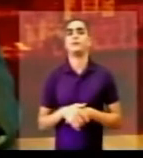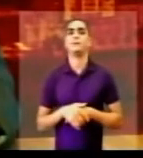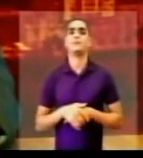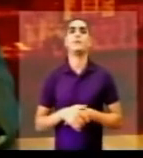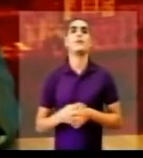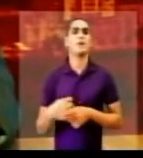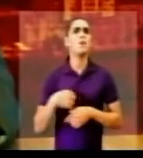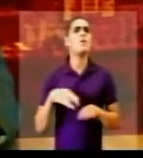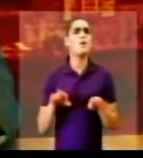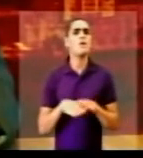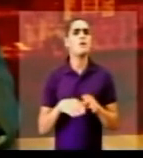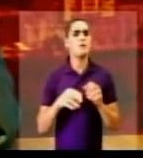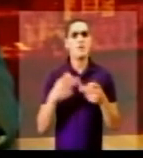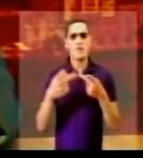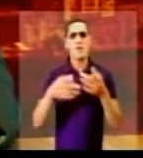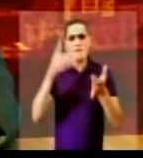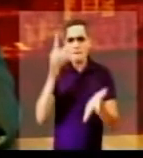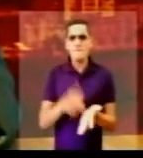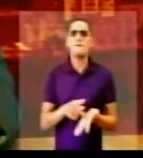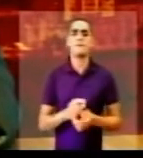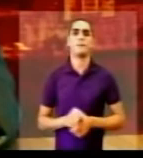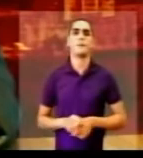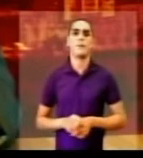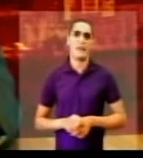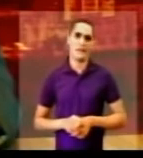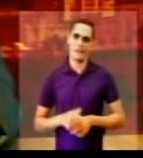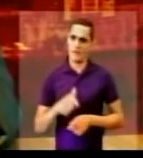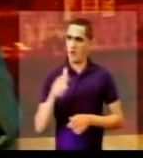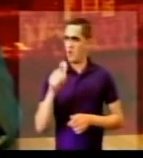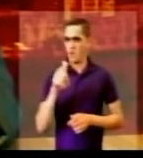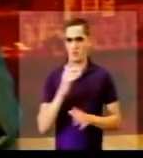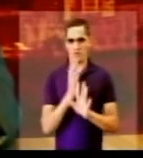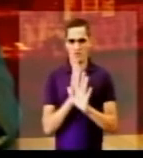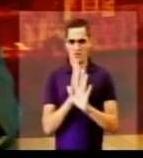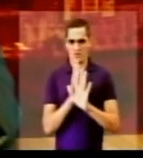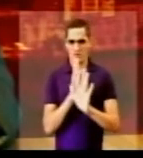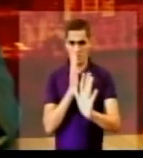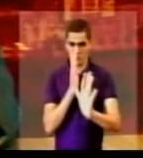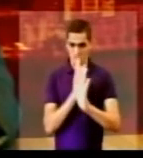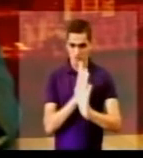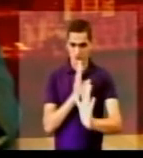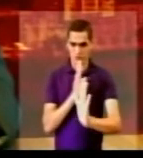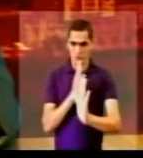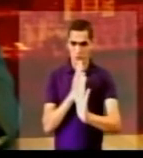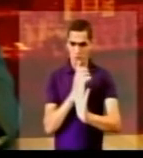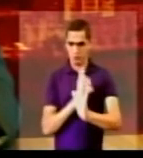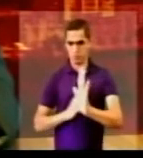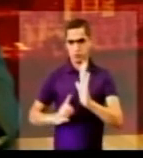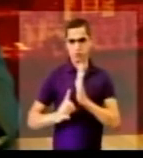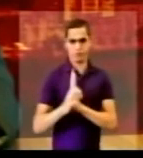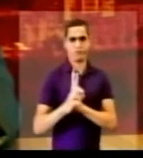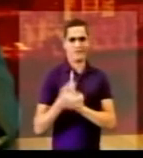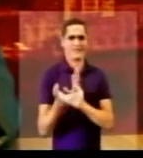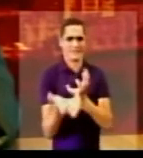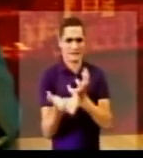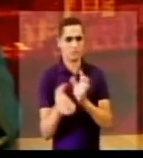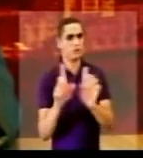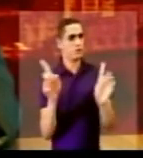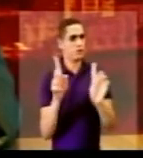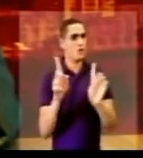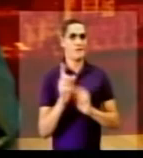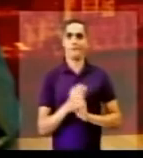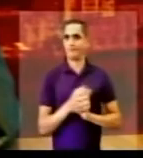posso garantir para vocês, não houve uma só carteirada aceita lá.